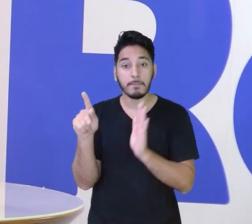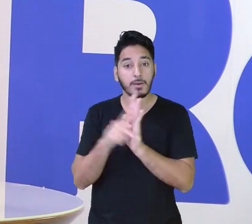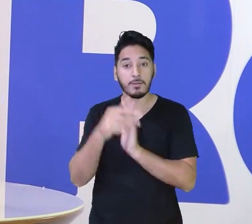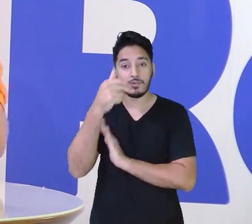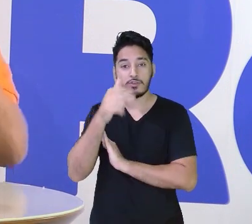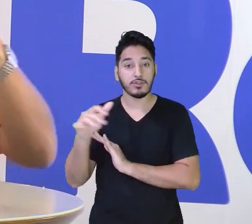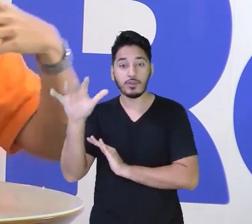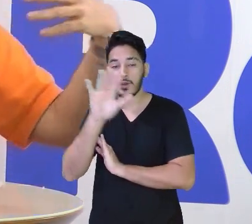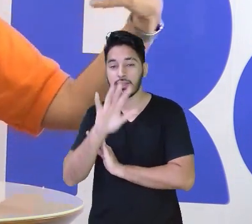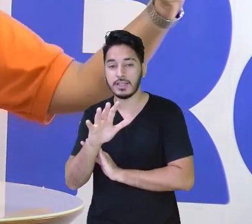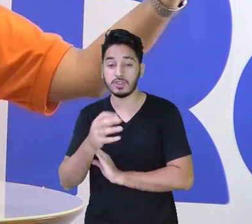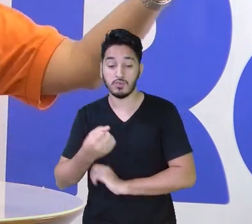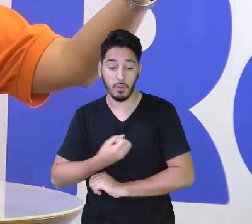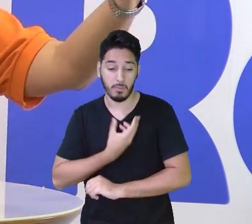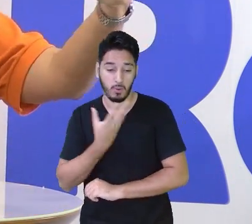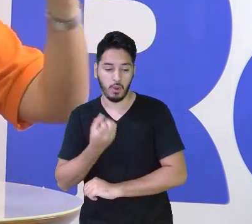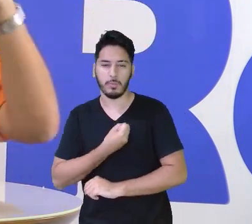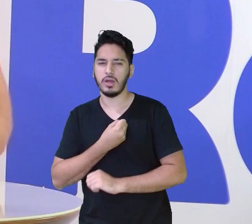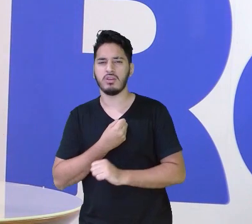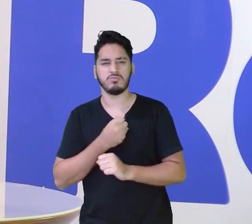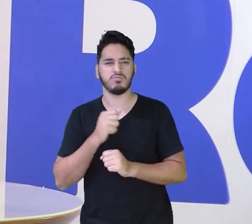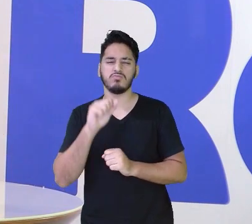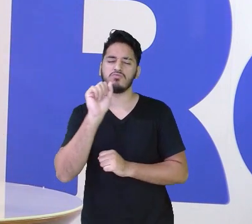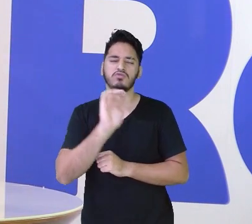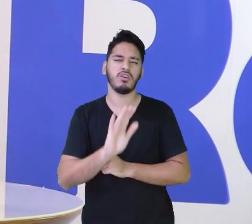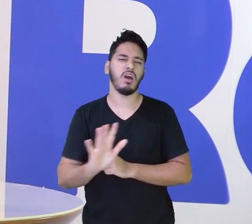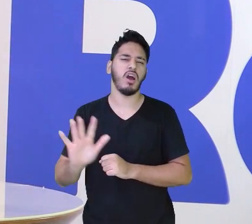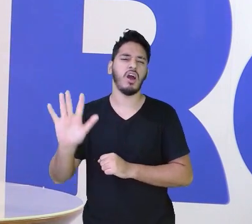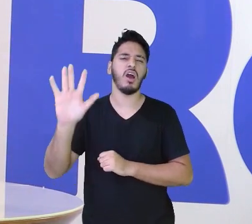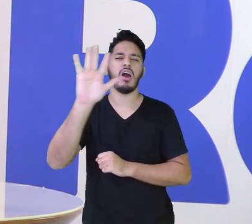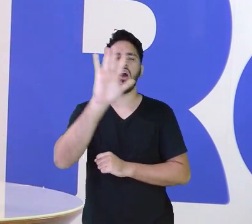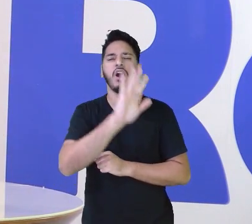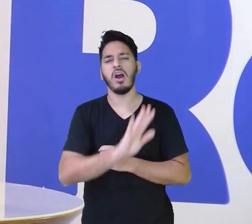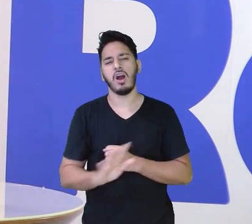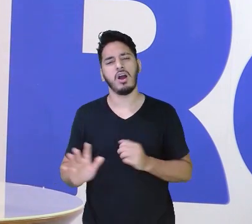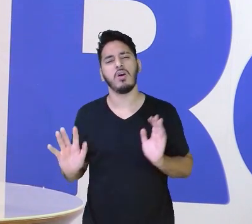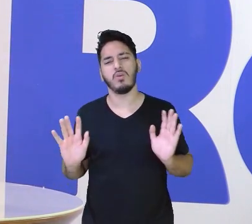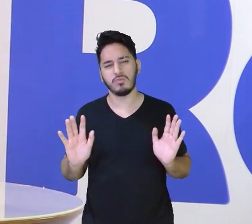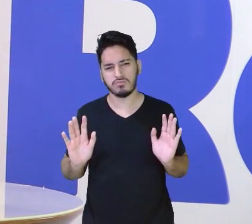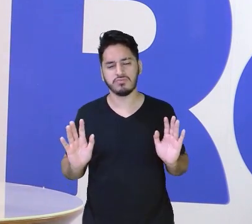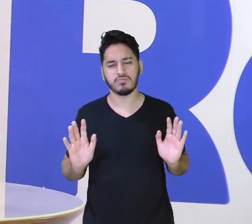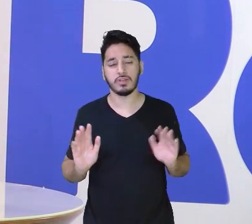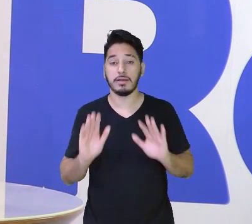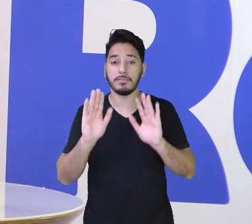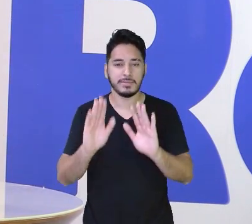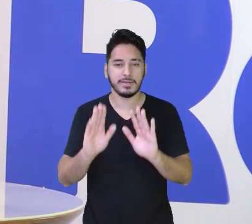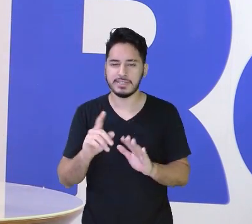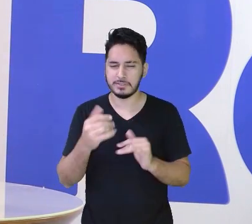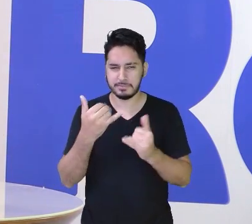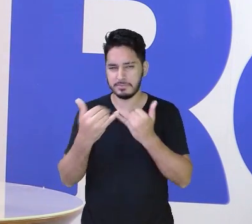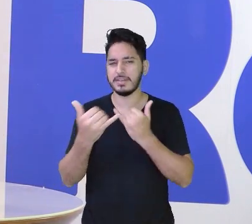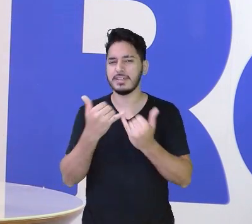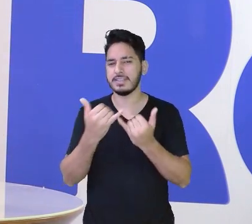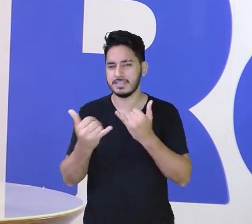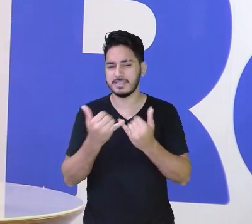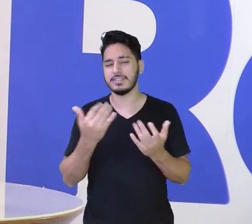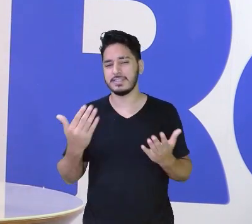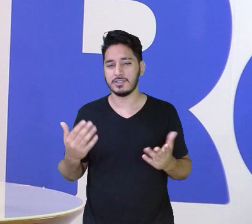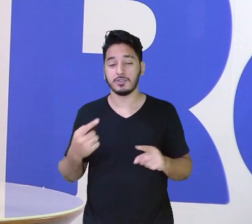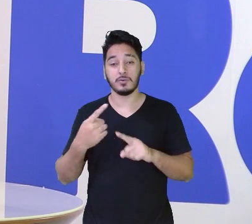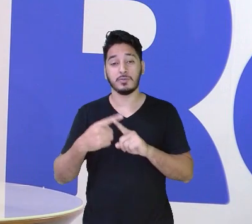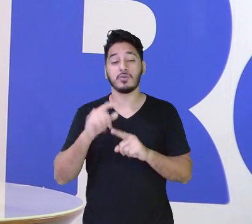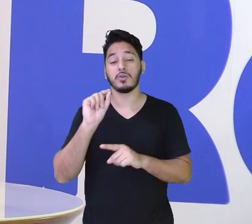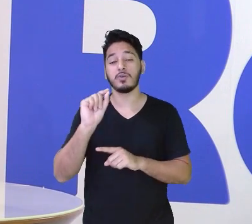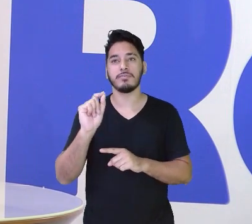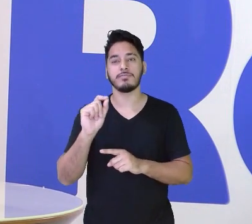né? O poema ele é algo mais extenso, é algo mais regional, como a professora Sandra disse. Mas são bem semelhantes, né? Porque a